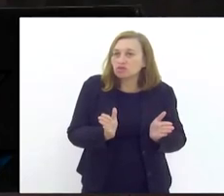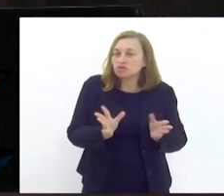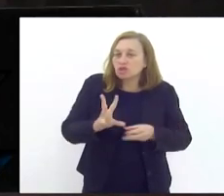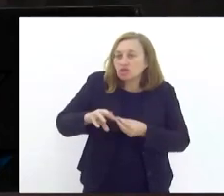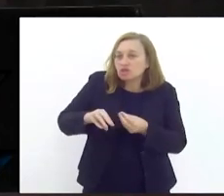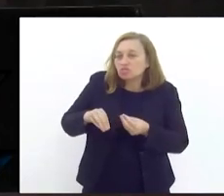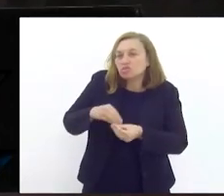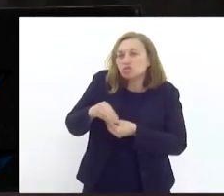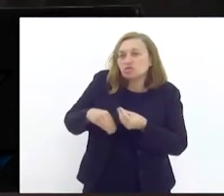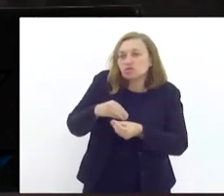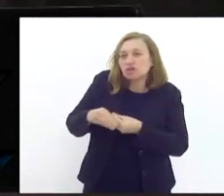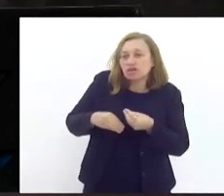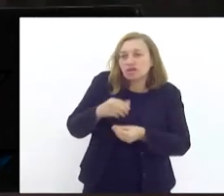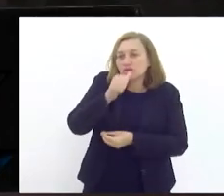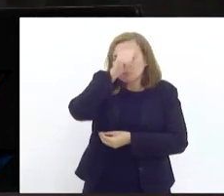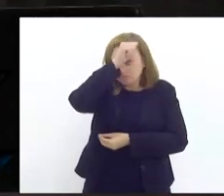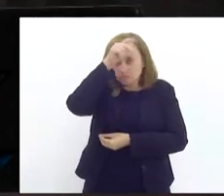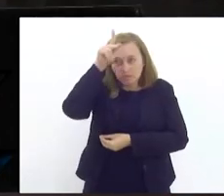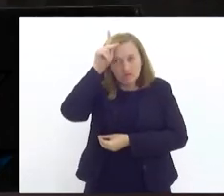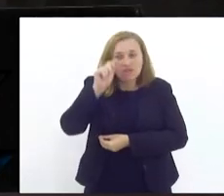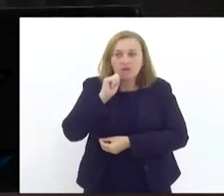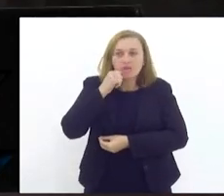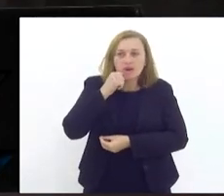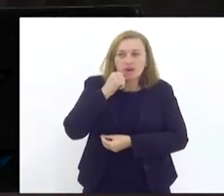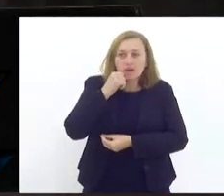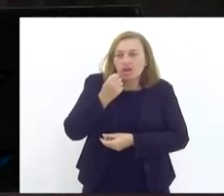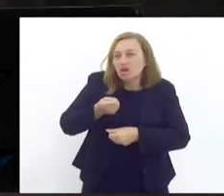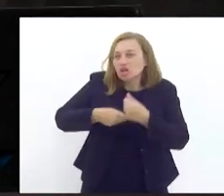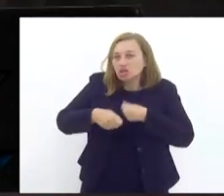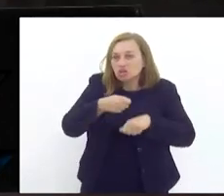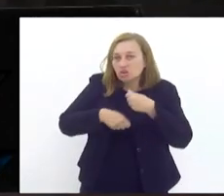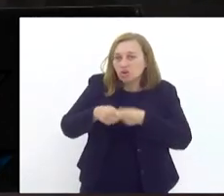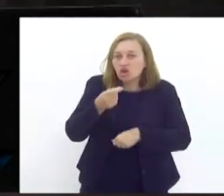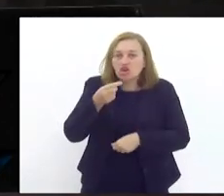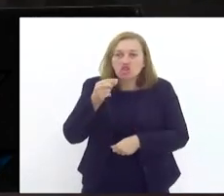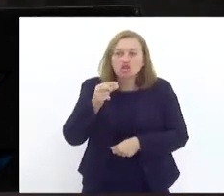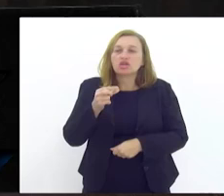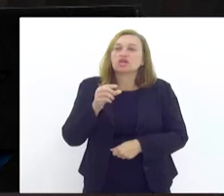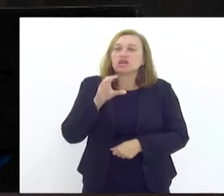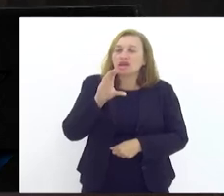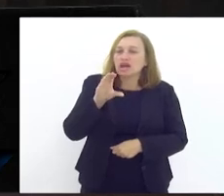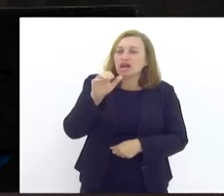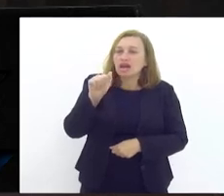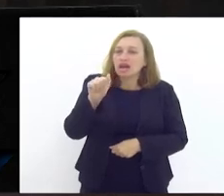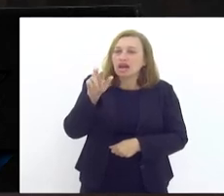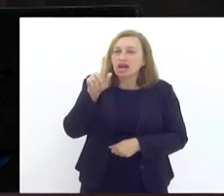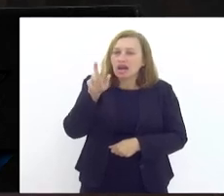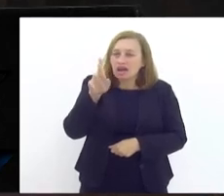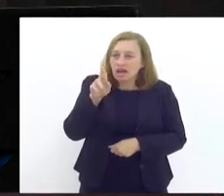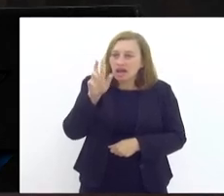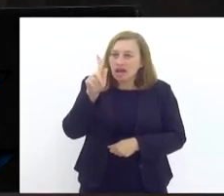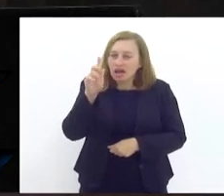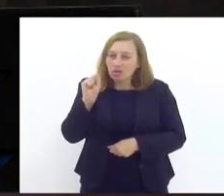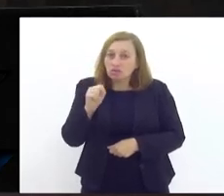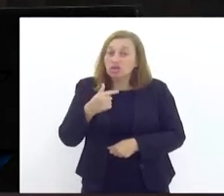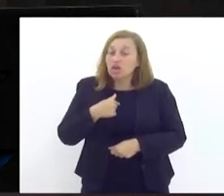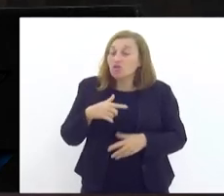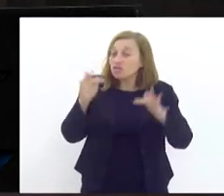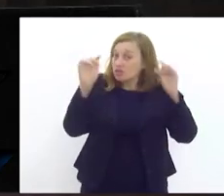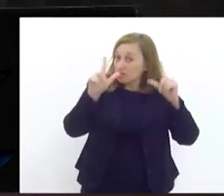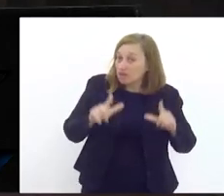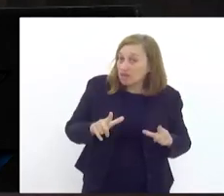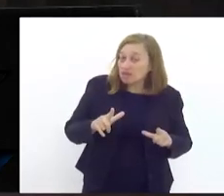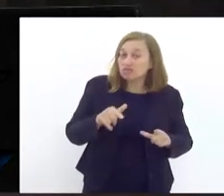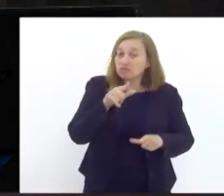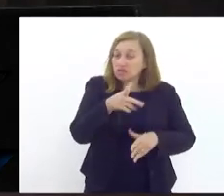Eduardo Paes em troca de meia dúzia de Carlinhos Isso é uma vergonha e fico feliz de vossa excelência aqui